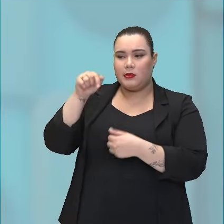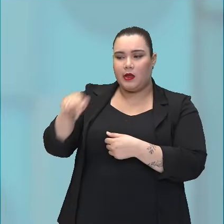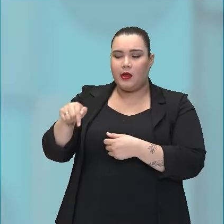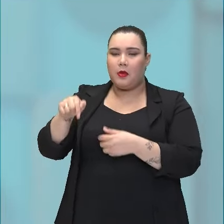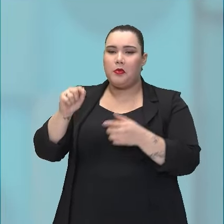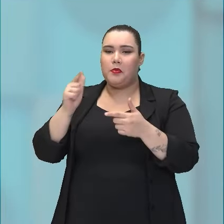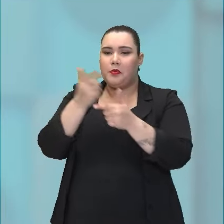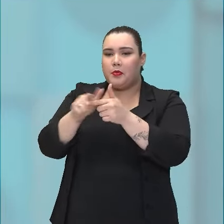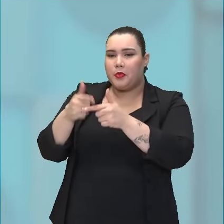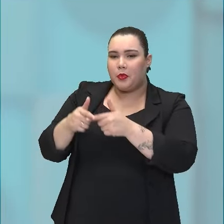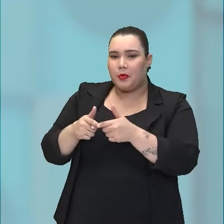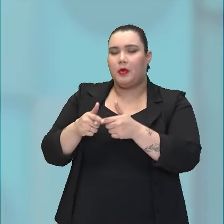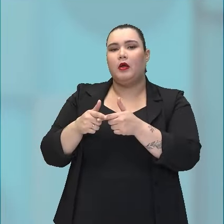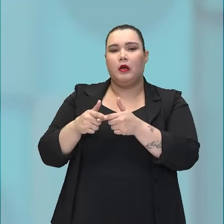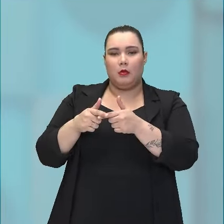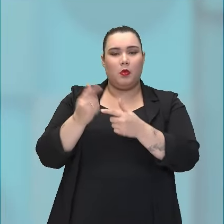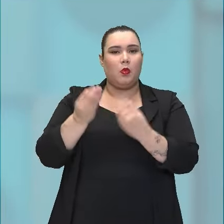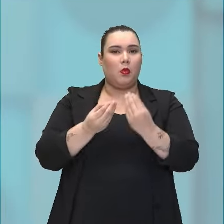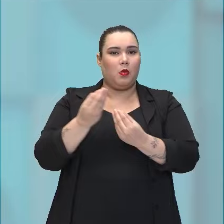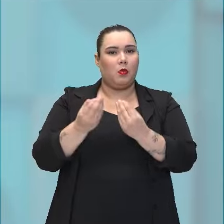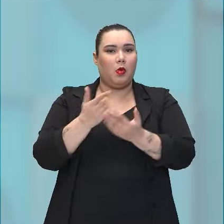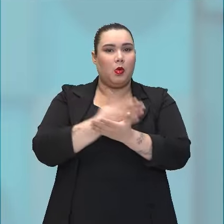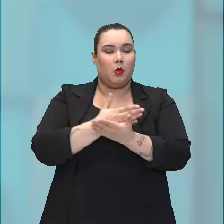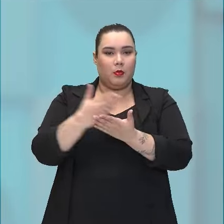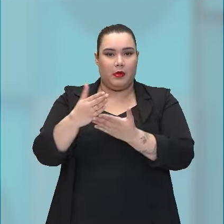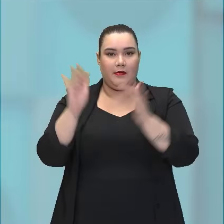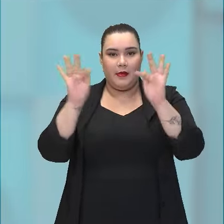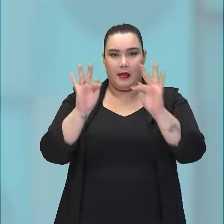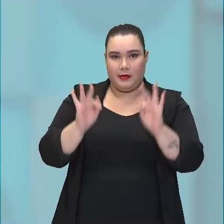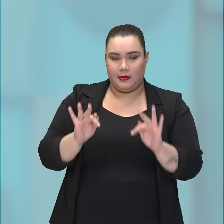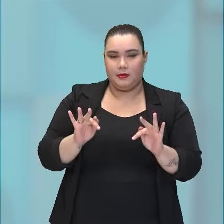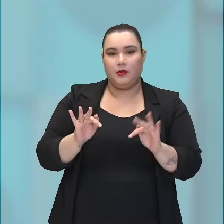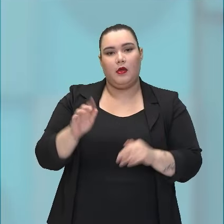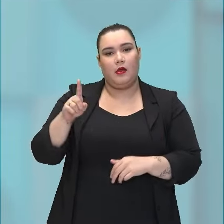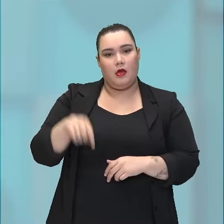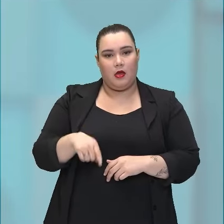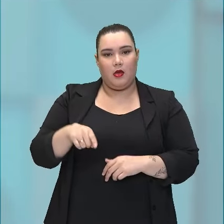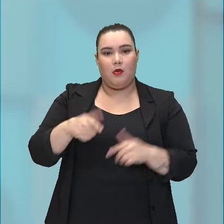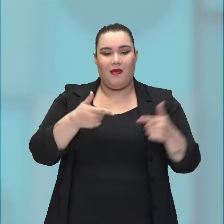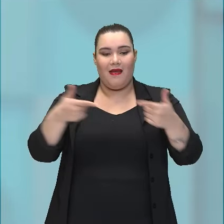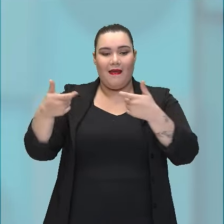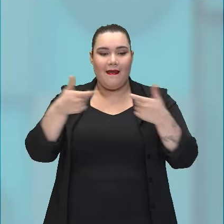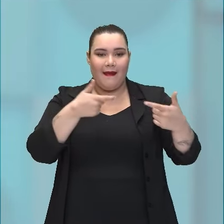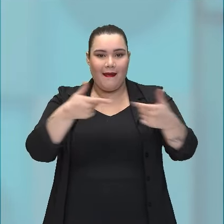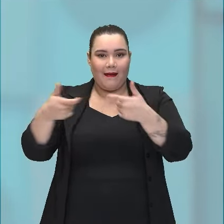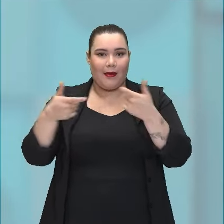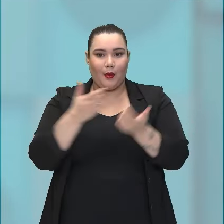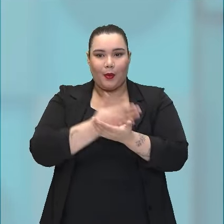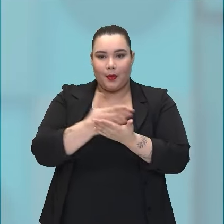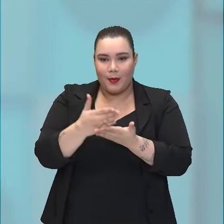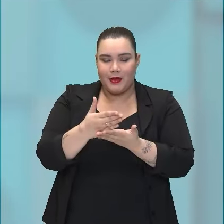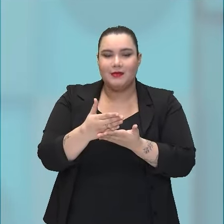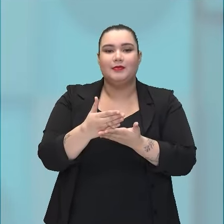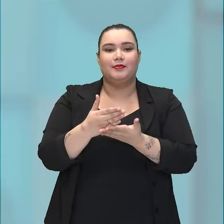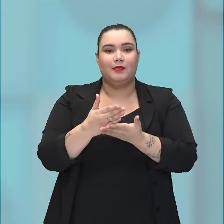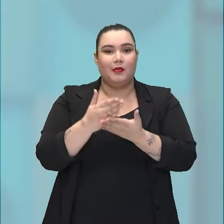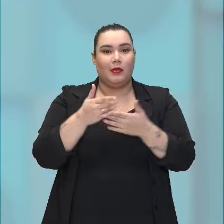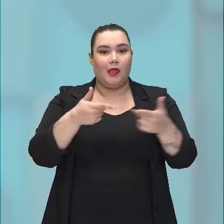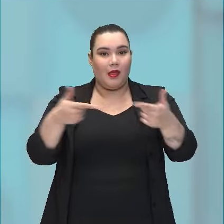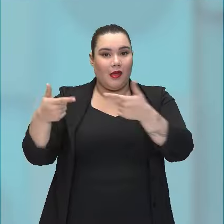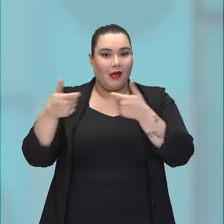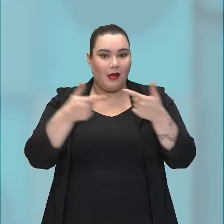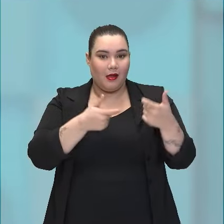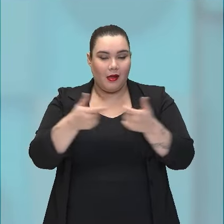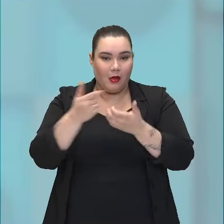que quebra esse momento inicial feliz, que foi exatamente a guerra. E com a guerra,